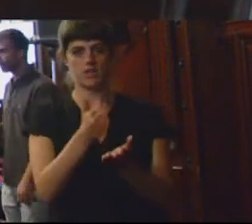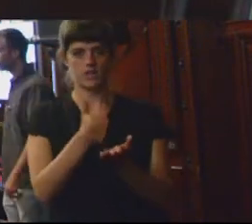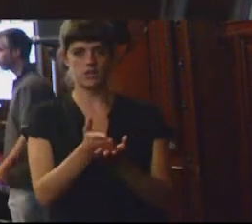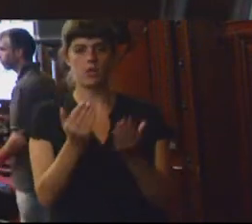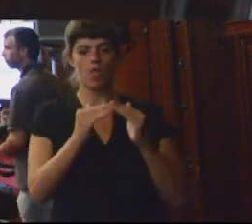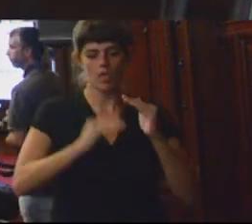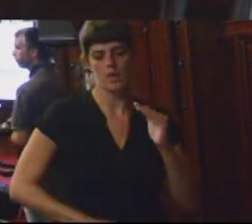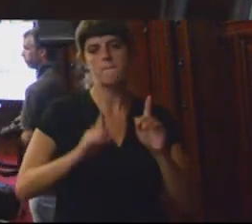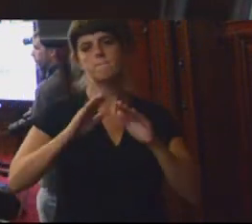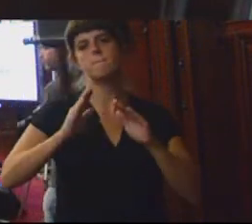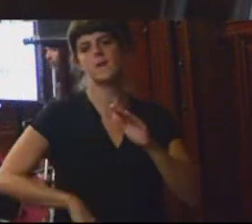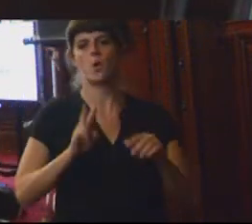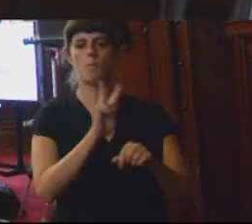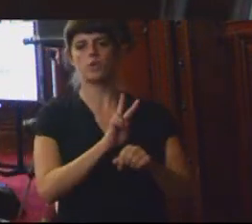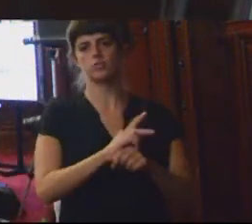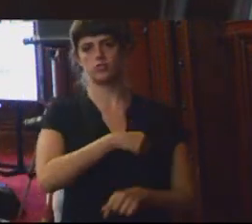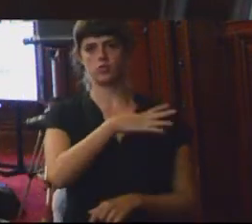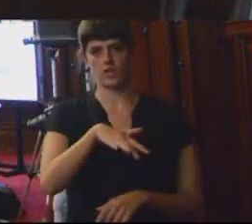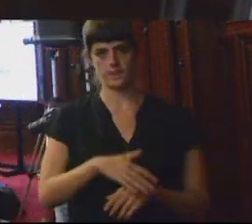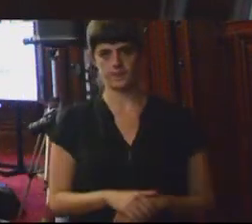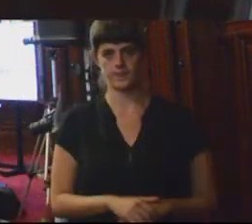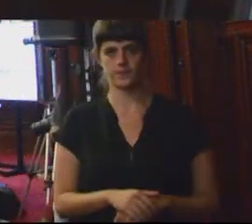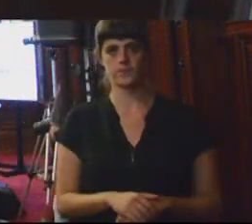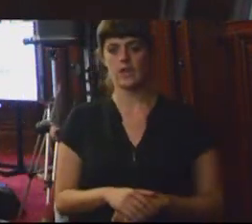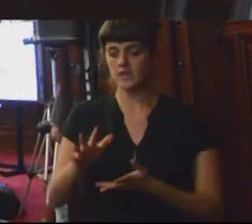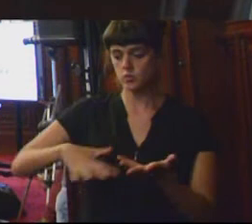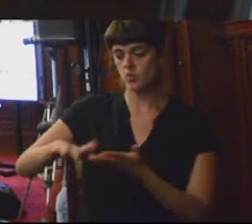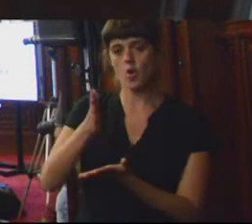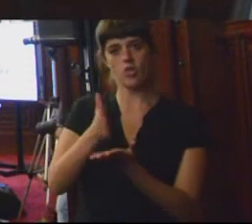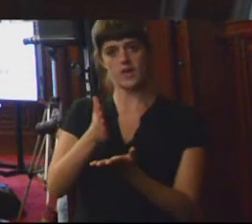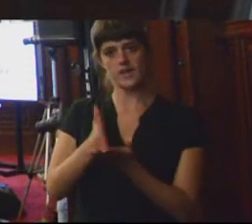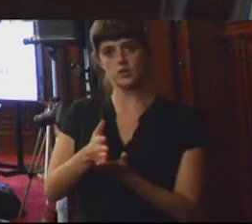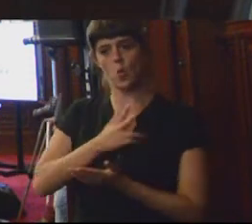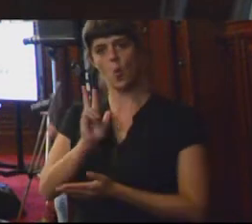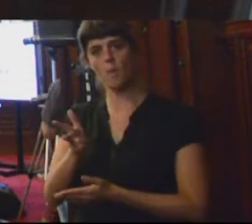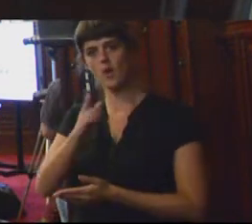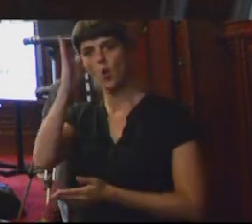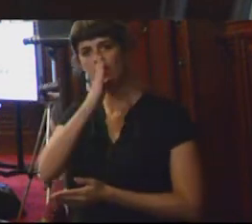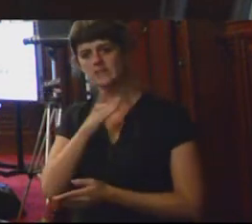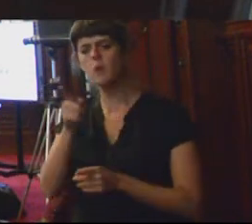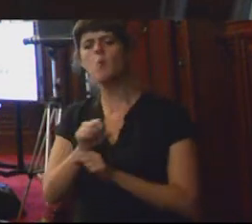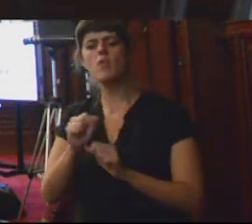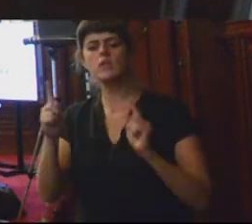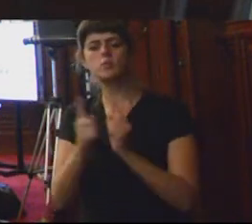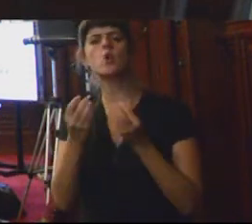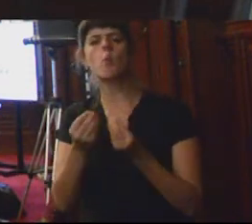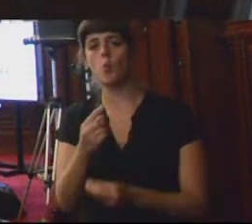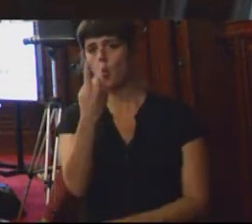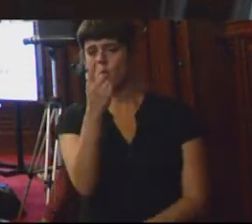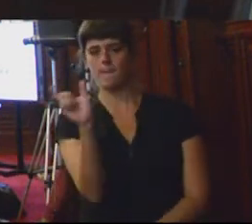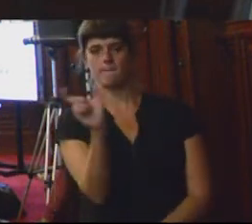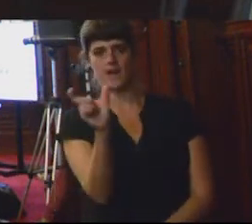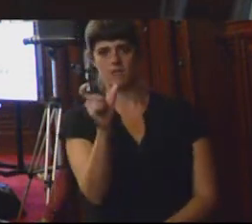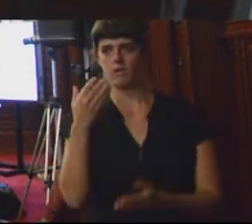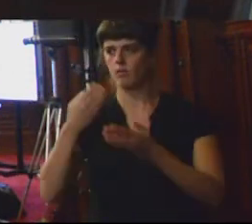proteção social. A situação dos direitos humanos do Brasil pode ser sintetizada com uma única palavra: